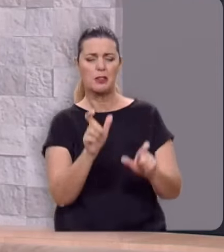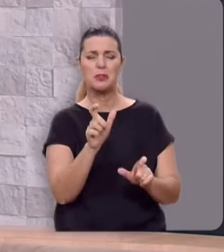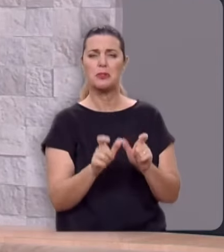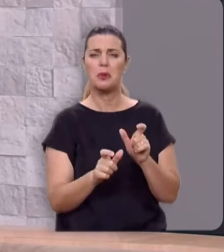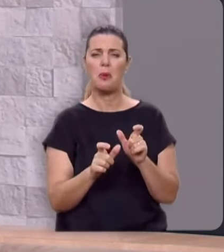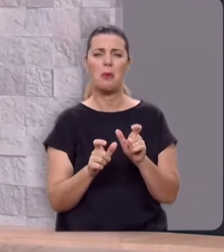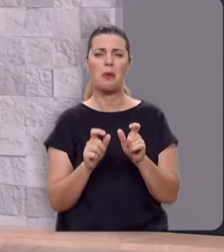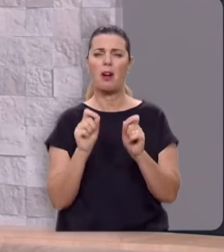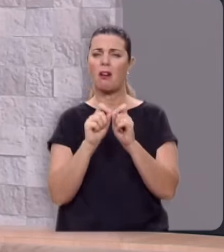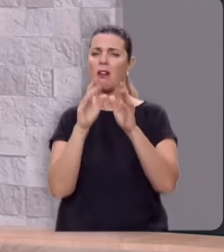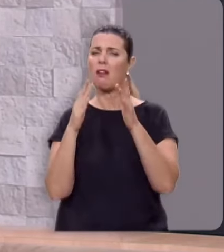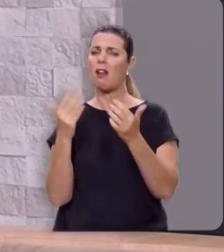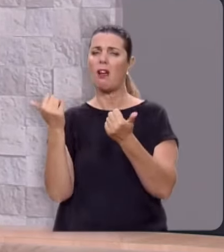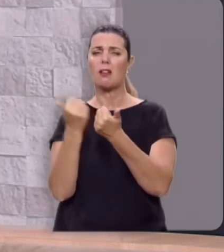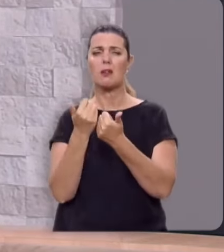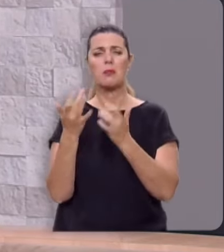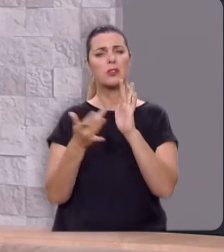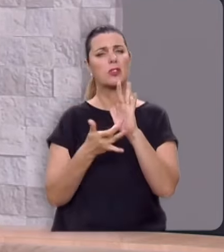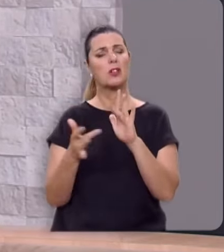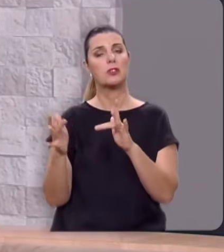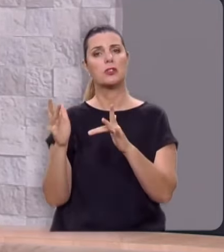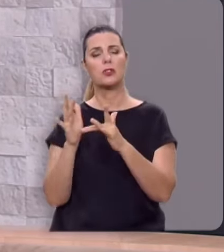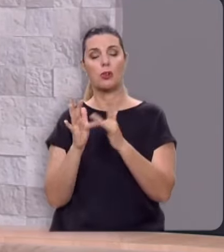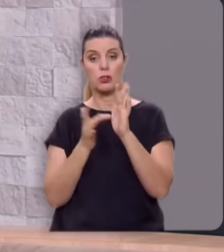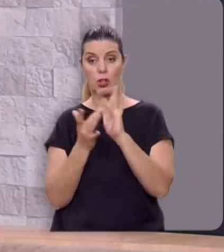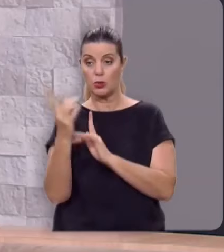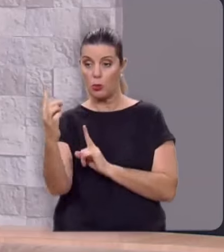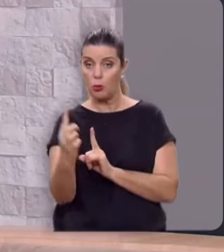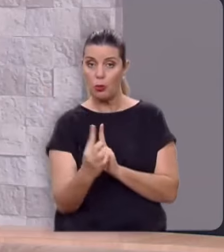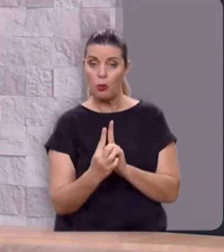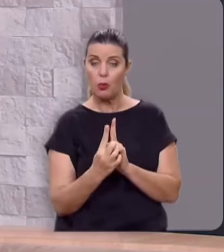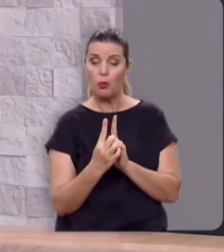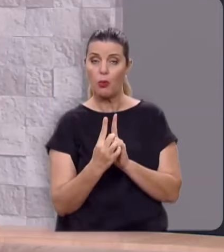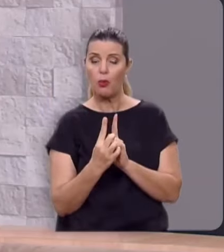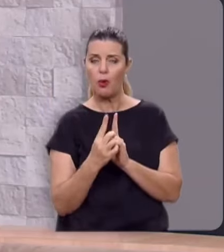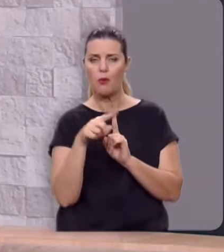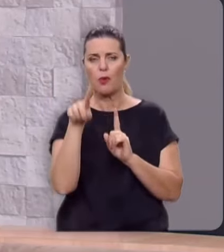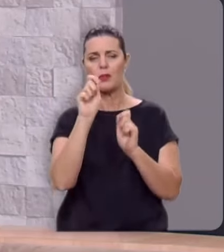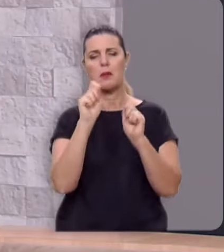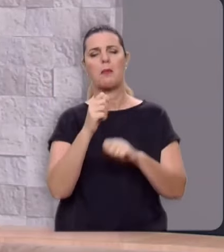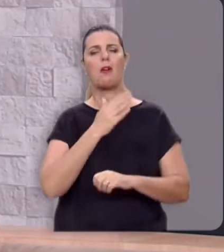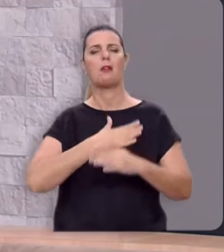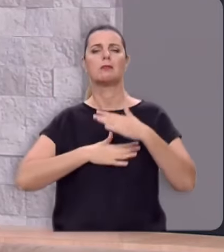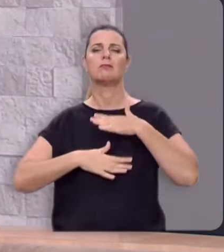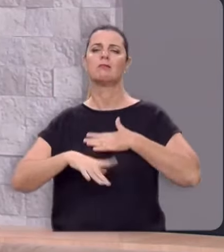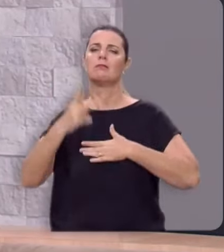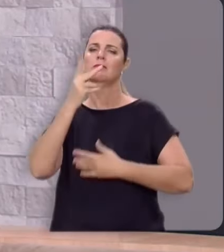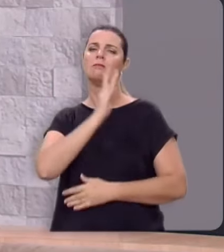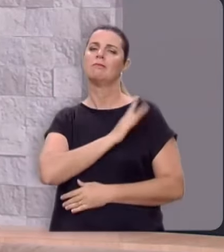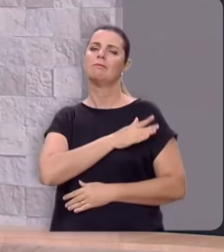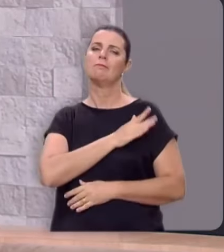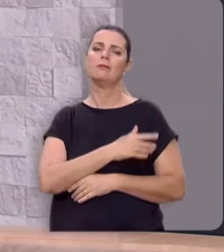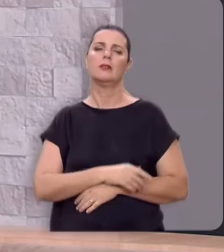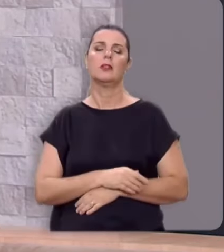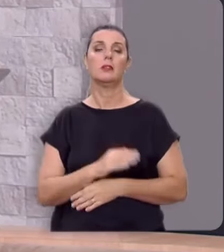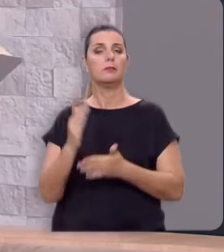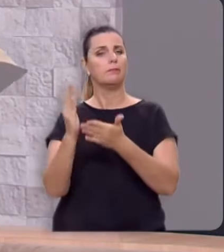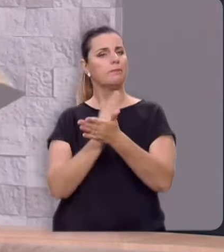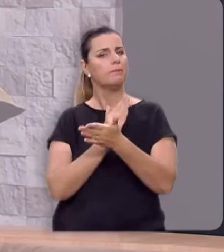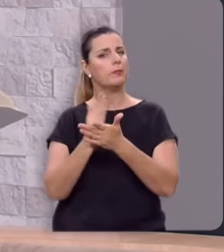o Criador. Se Ele está presente, você pode acalmar o seu coração. Por